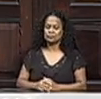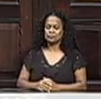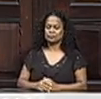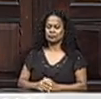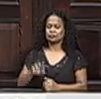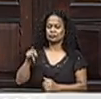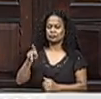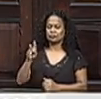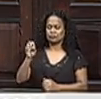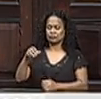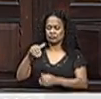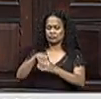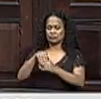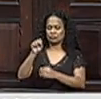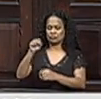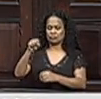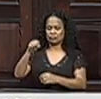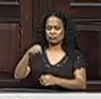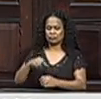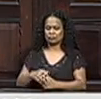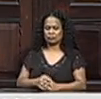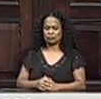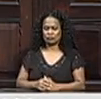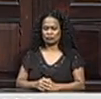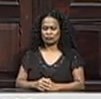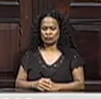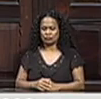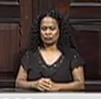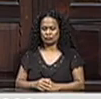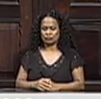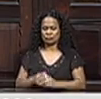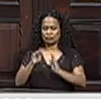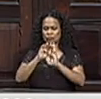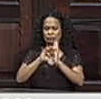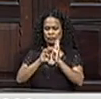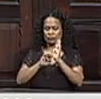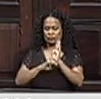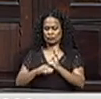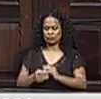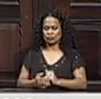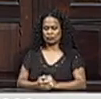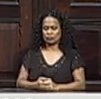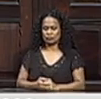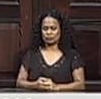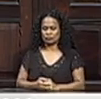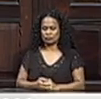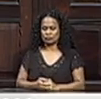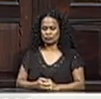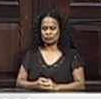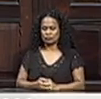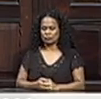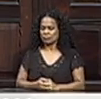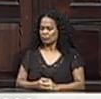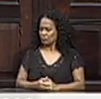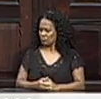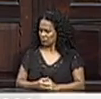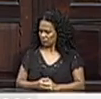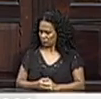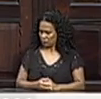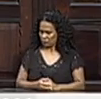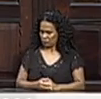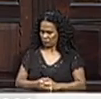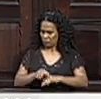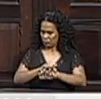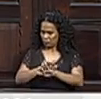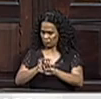Favorável sem prejuízo dos destaques. Pela ordem, presidente. Pela ordem, deputado Márcio Pacheco. Apenas solicitar Vossa Excelência, visto que muitas